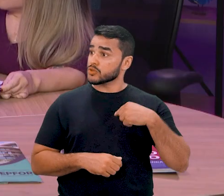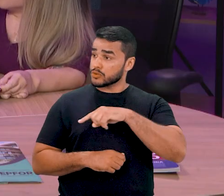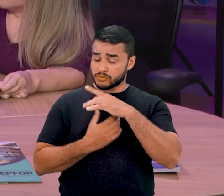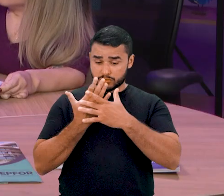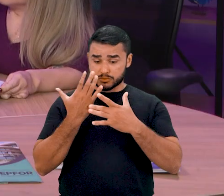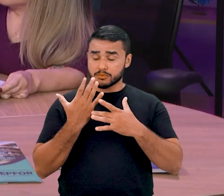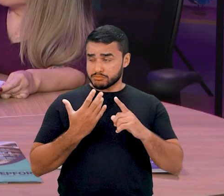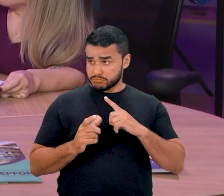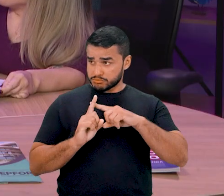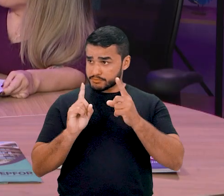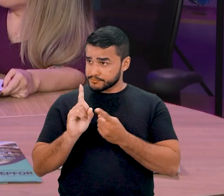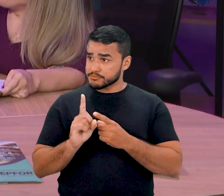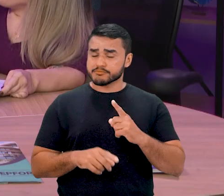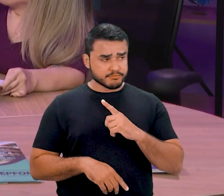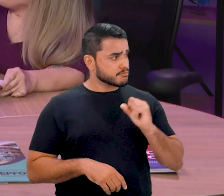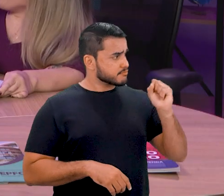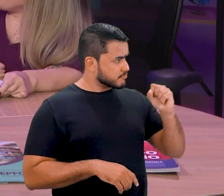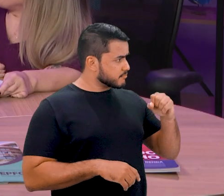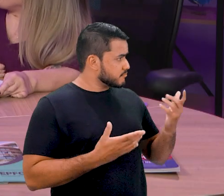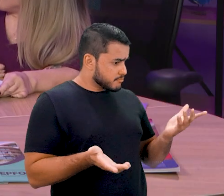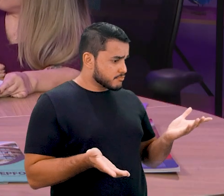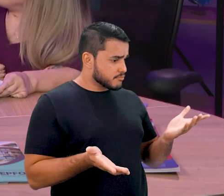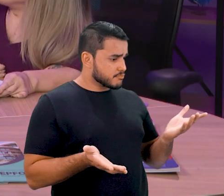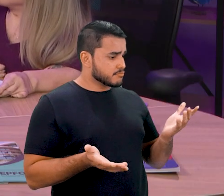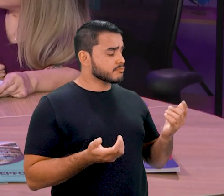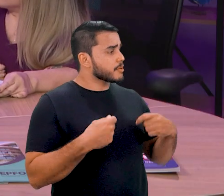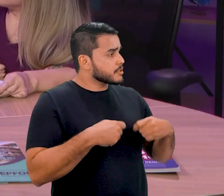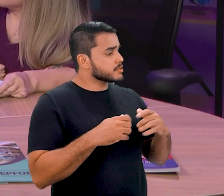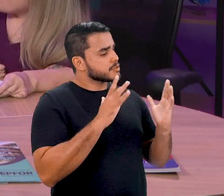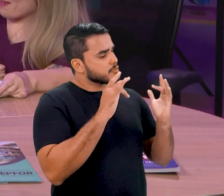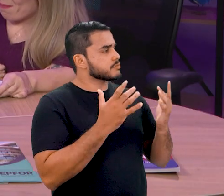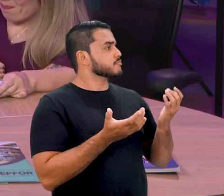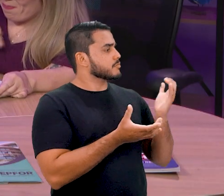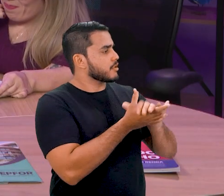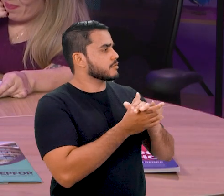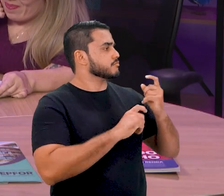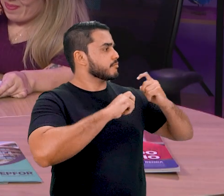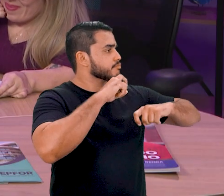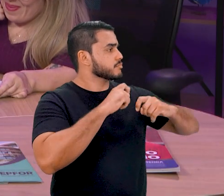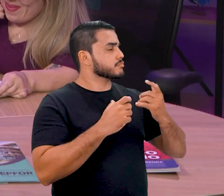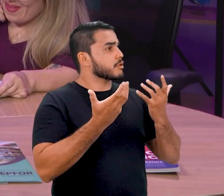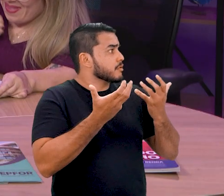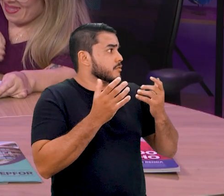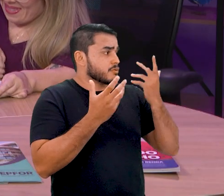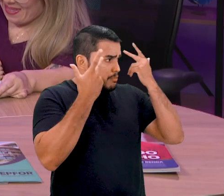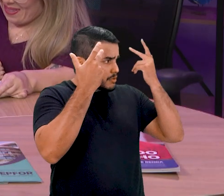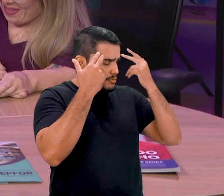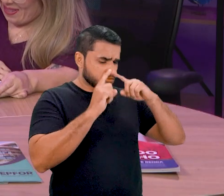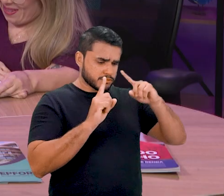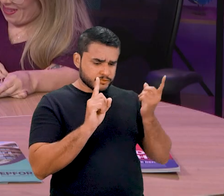faz... queridos, a gente gosta de namorar, a gente quer constituir família. Sim. Né? A gente quer cuidar dos